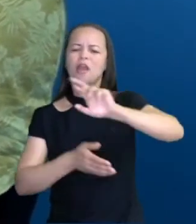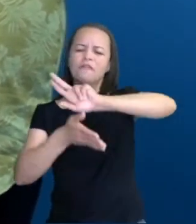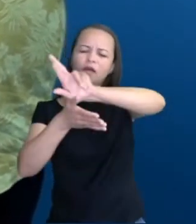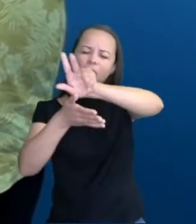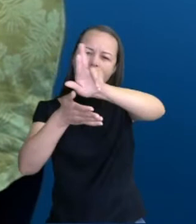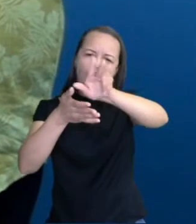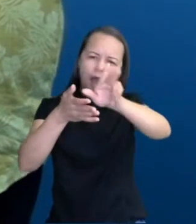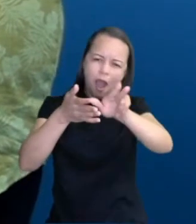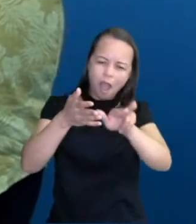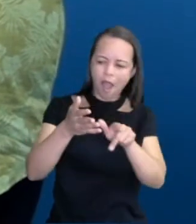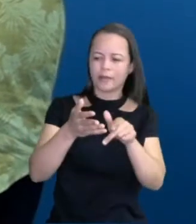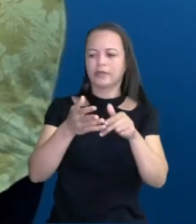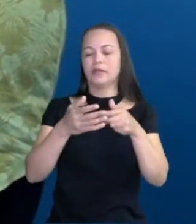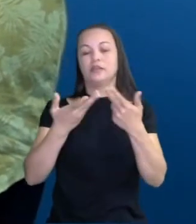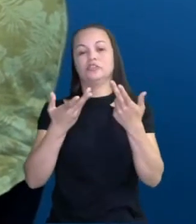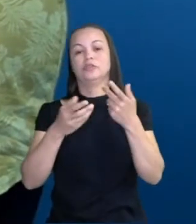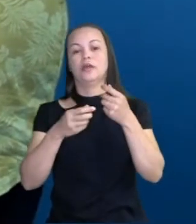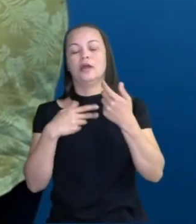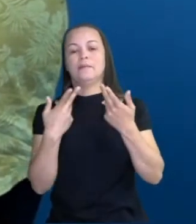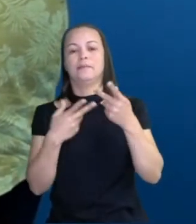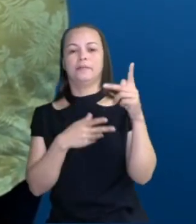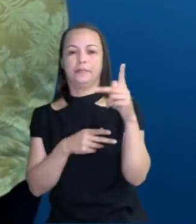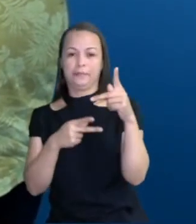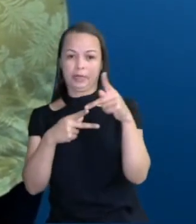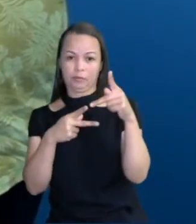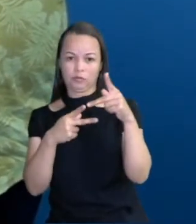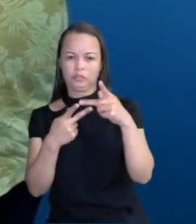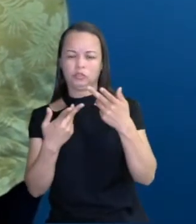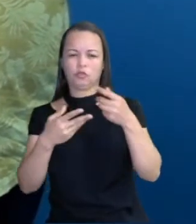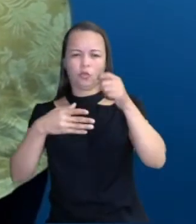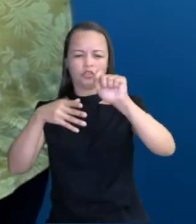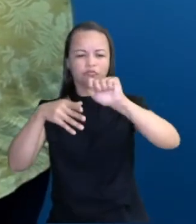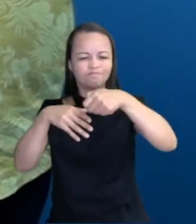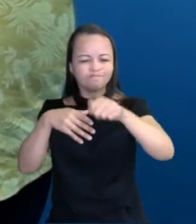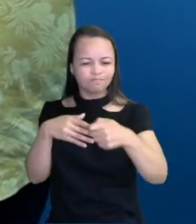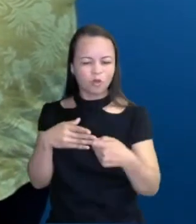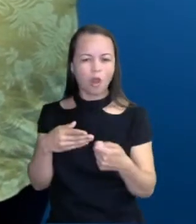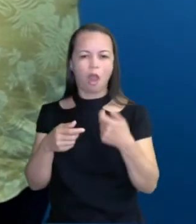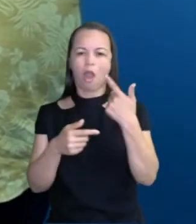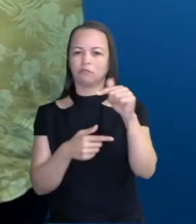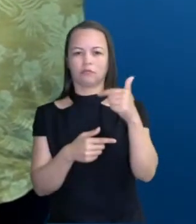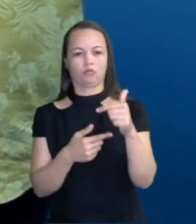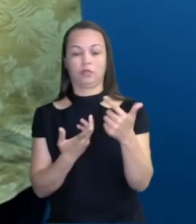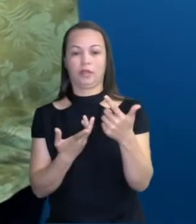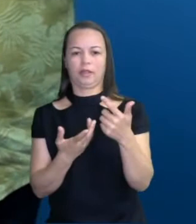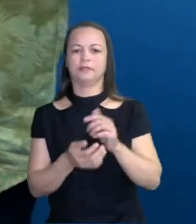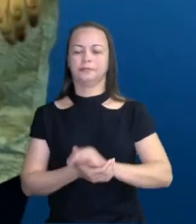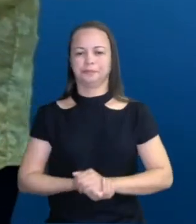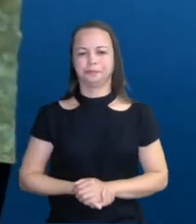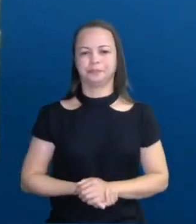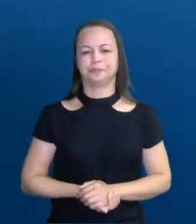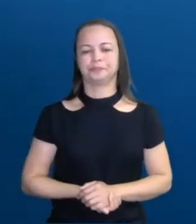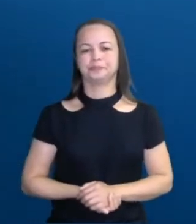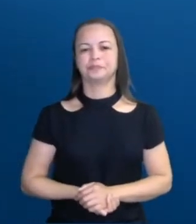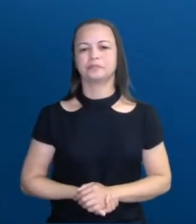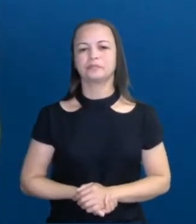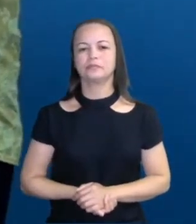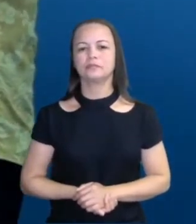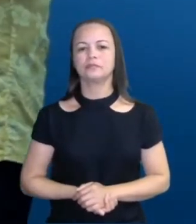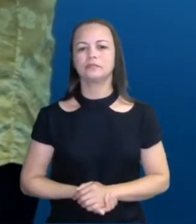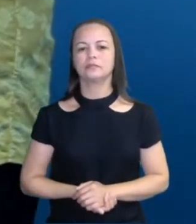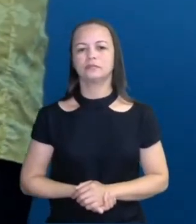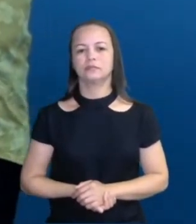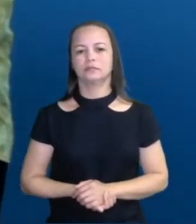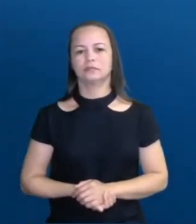nasonas da das do 2D entre outras tá